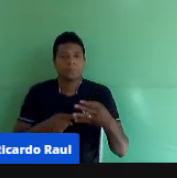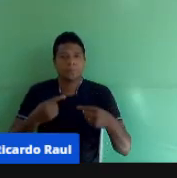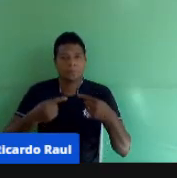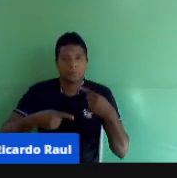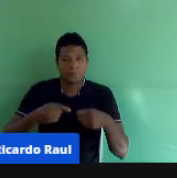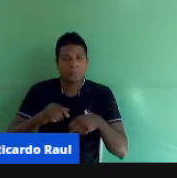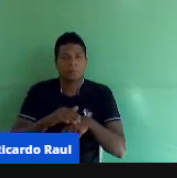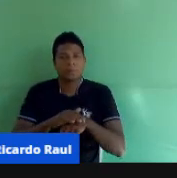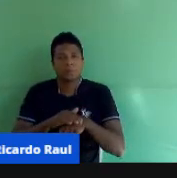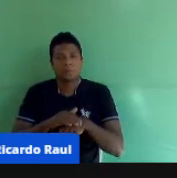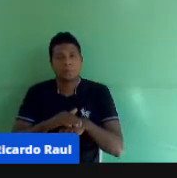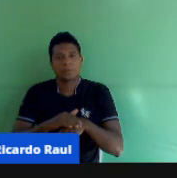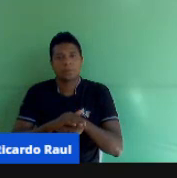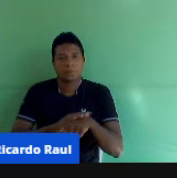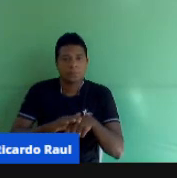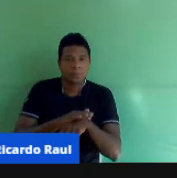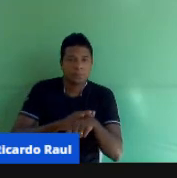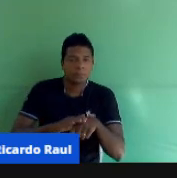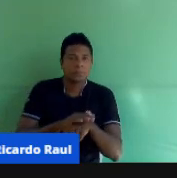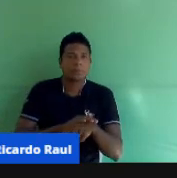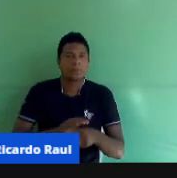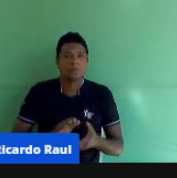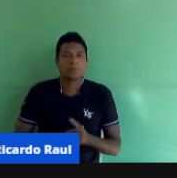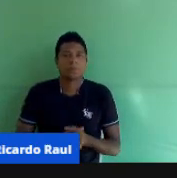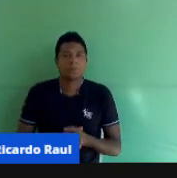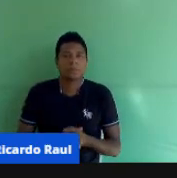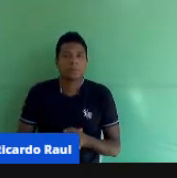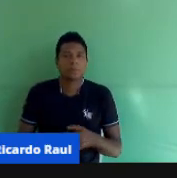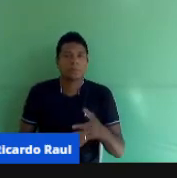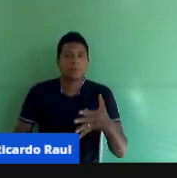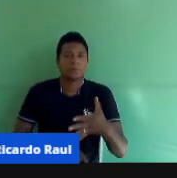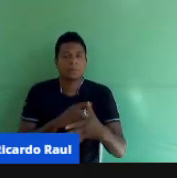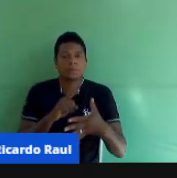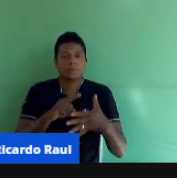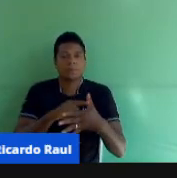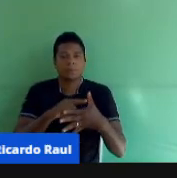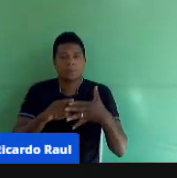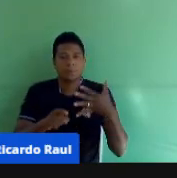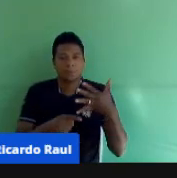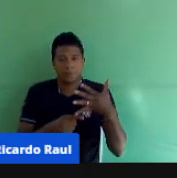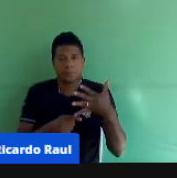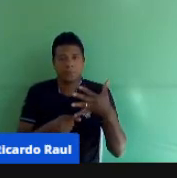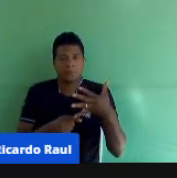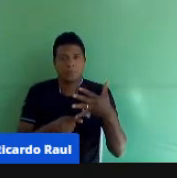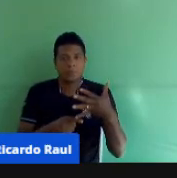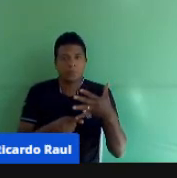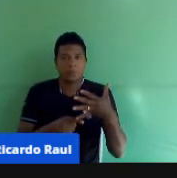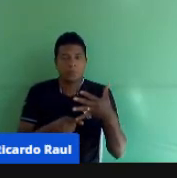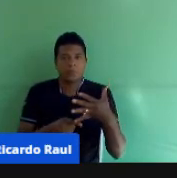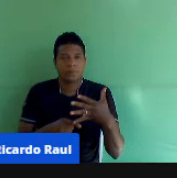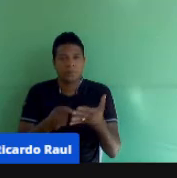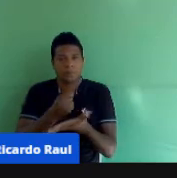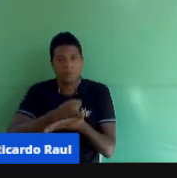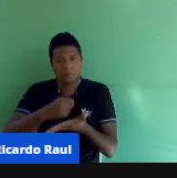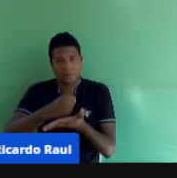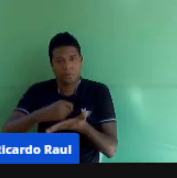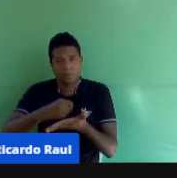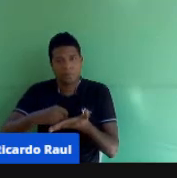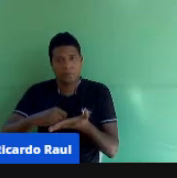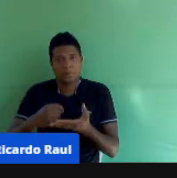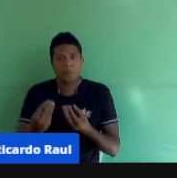e ressignificação, e por 5, a produção final de um relatório. Vamos colocar isso em prática.